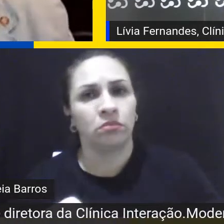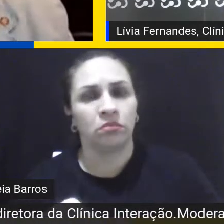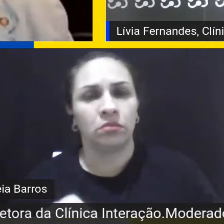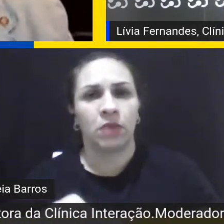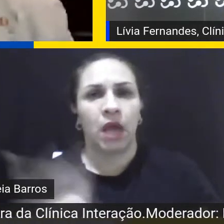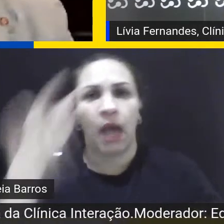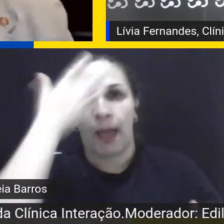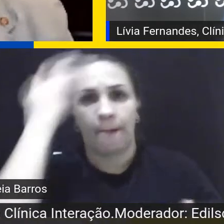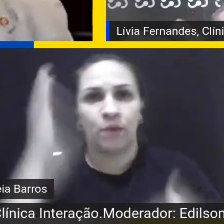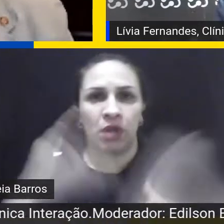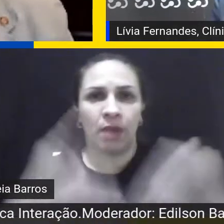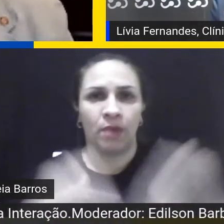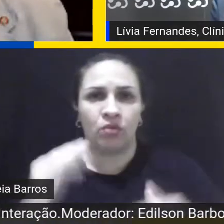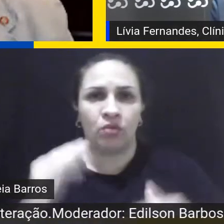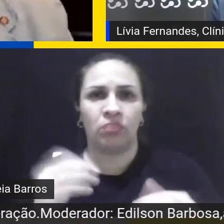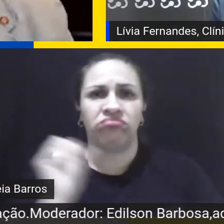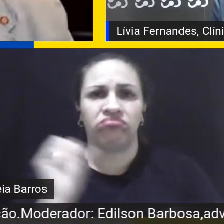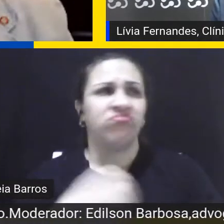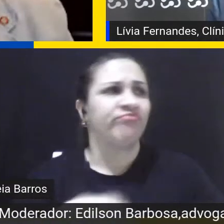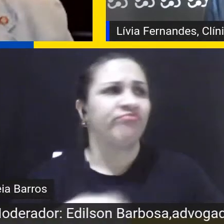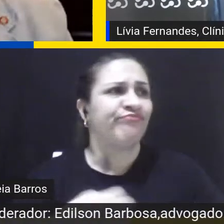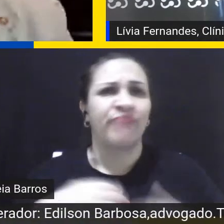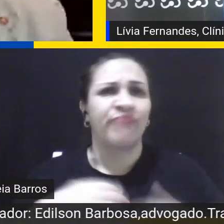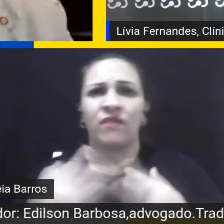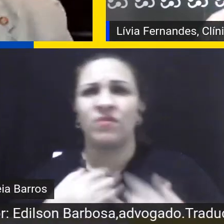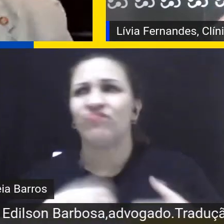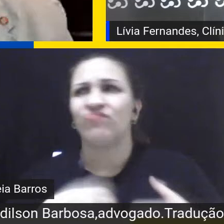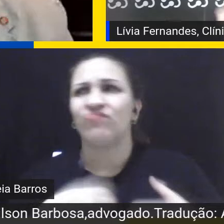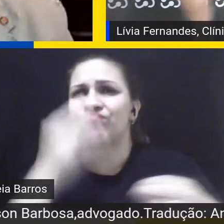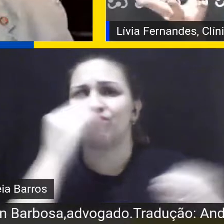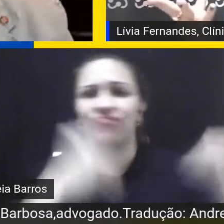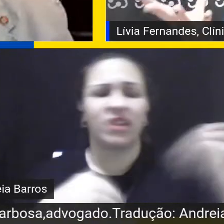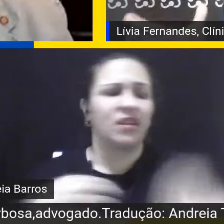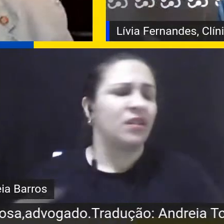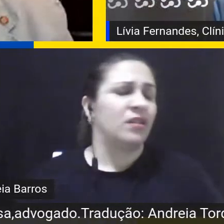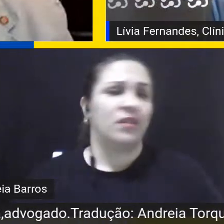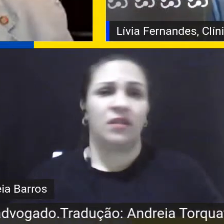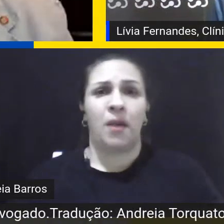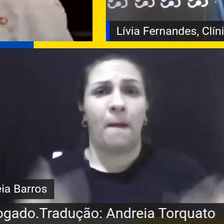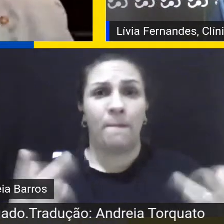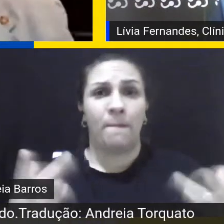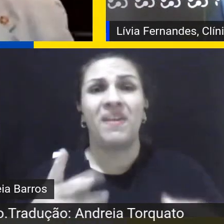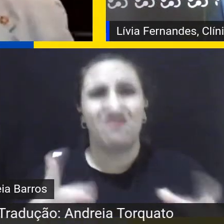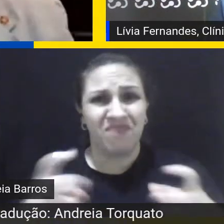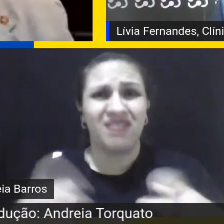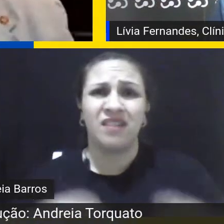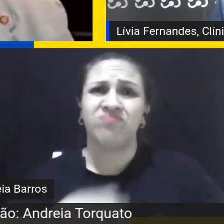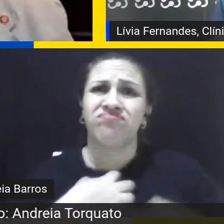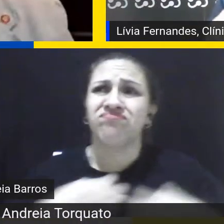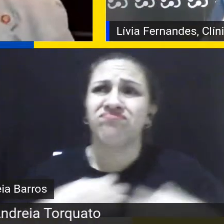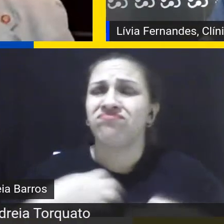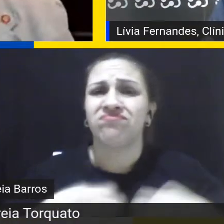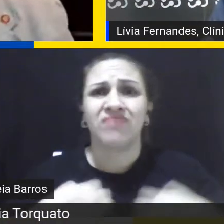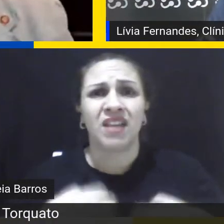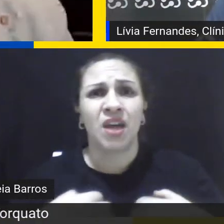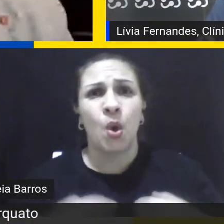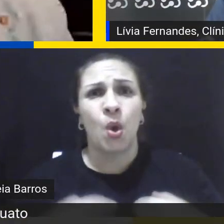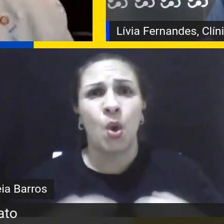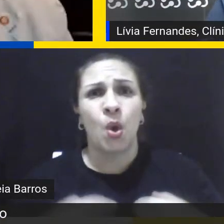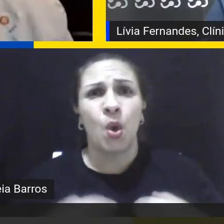se frustram e os pais se frustram também. Porque é uma frustração mútua. Porque, veja, o nosso